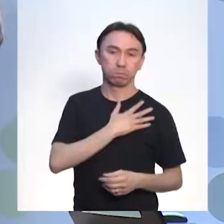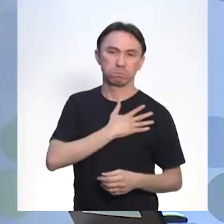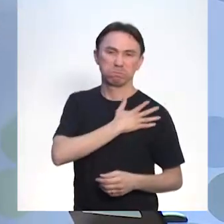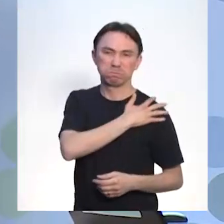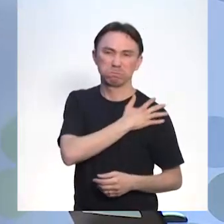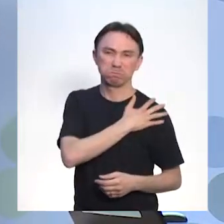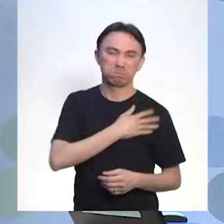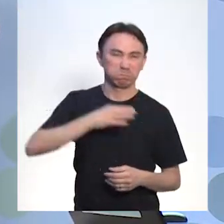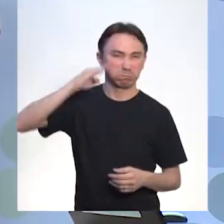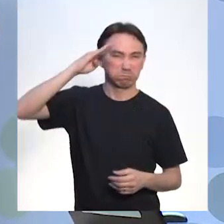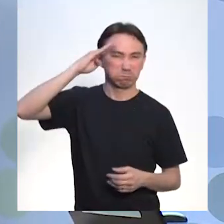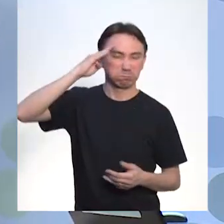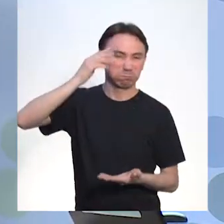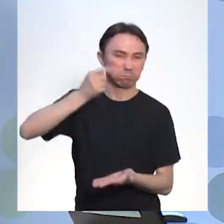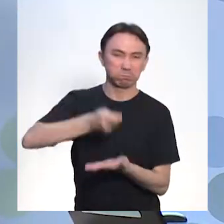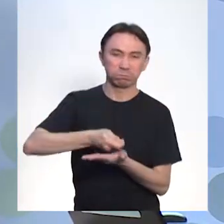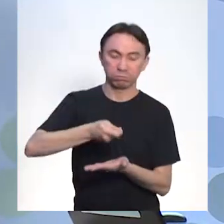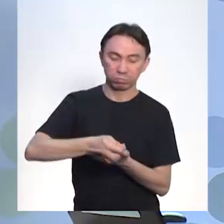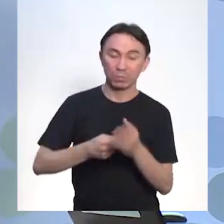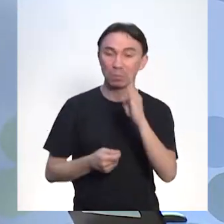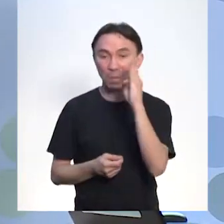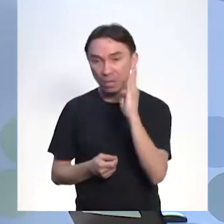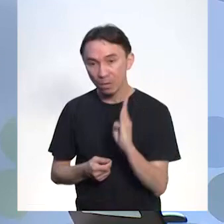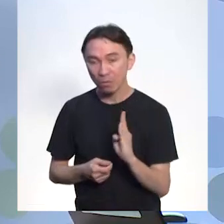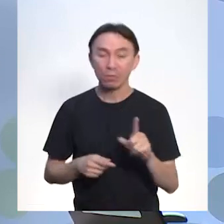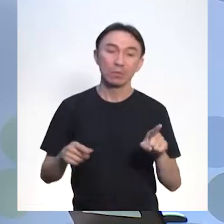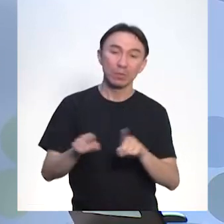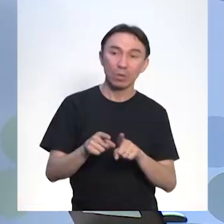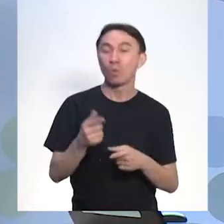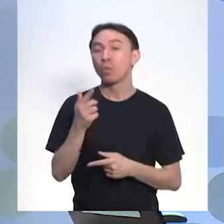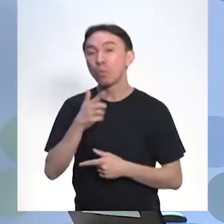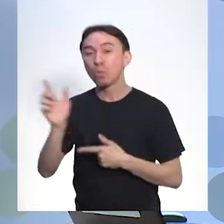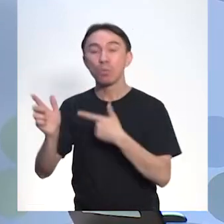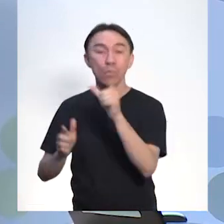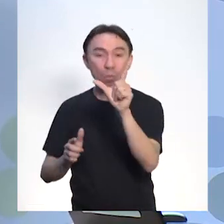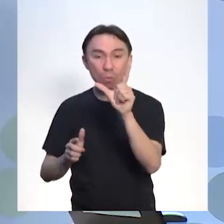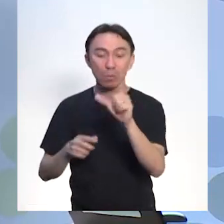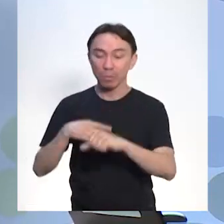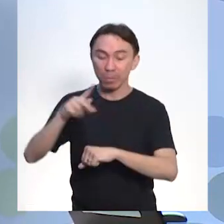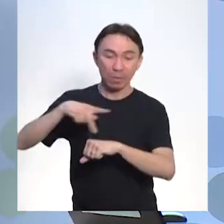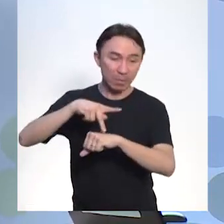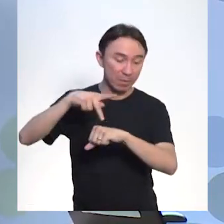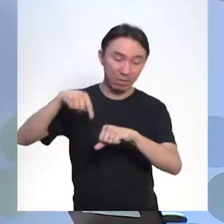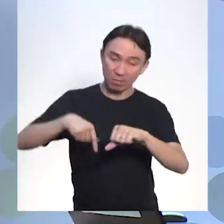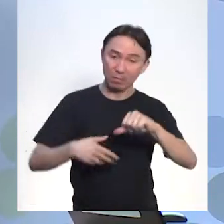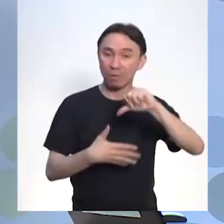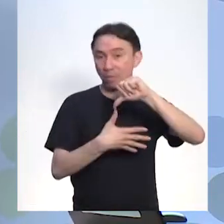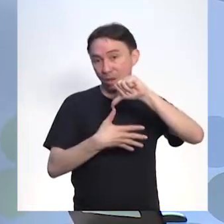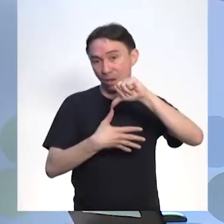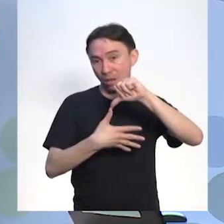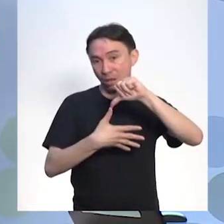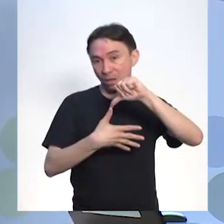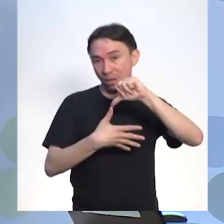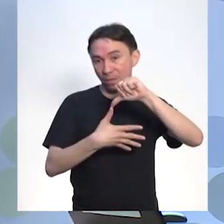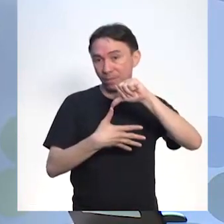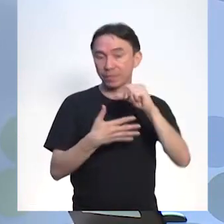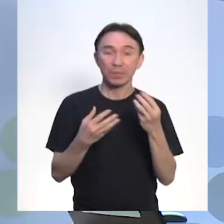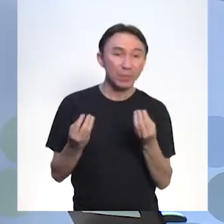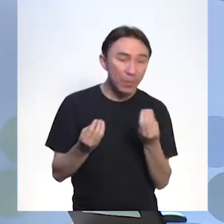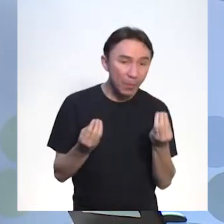ocorreu nos outros países da América e quais foram, vamos dizer assim,